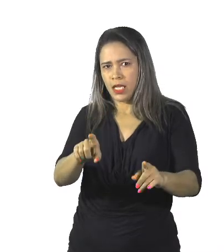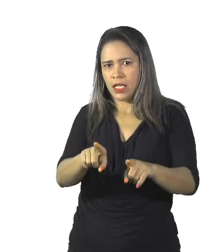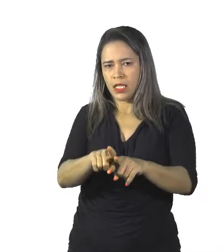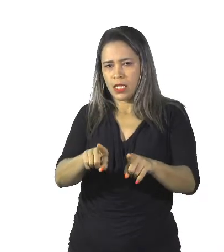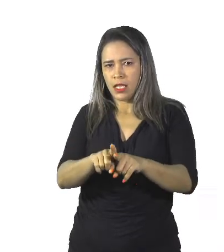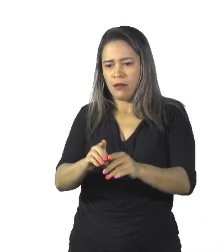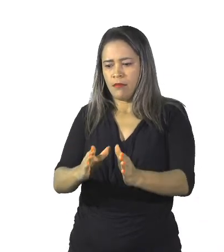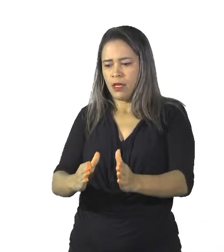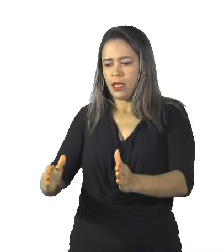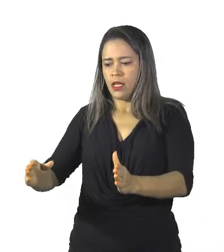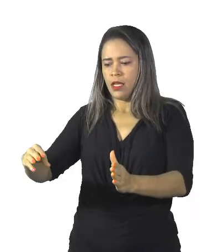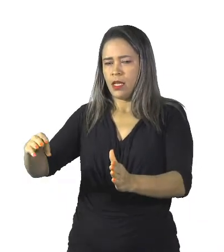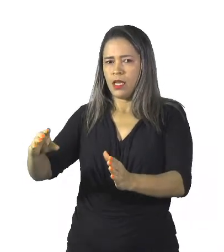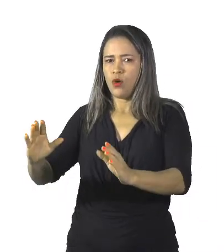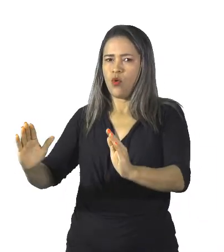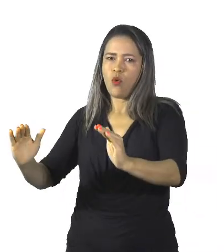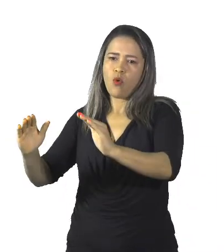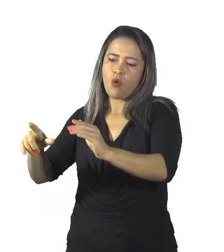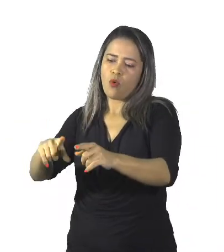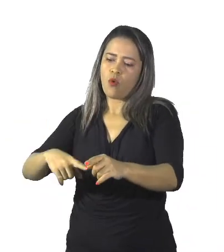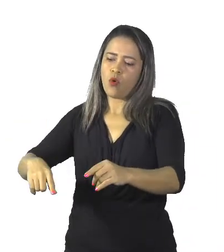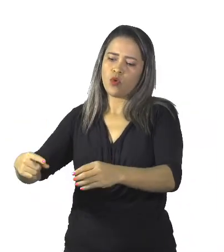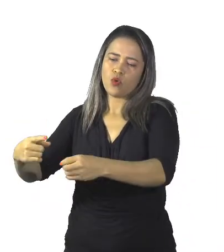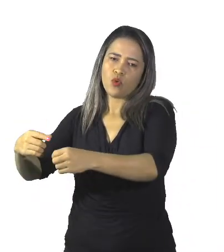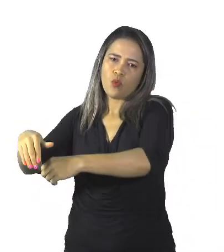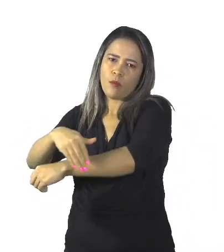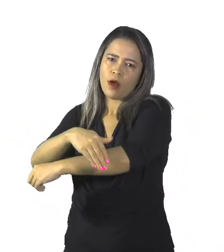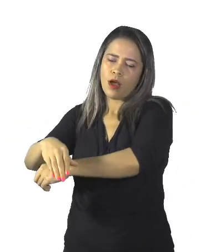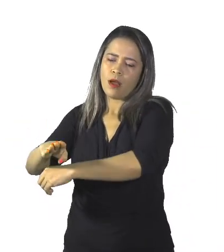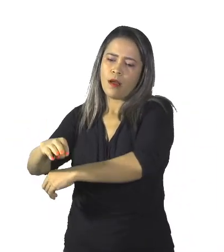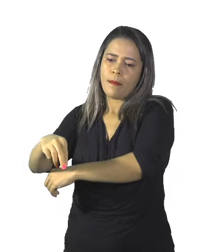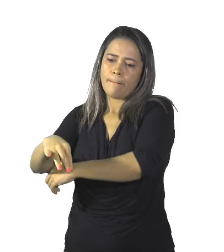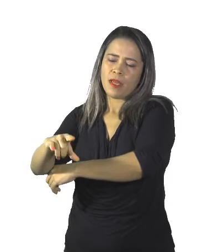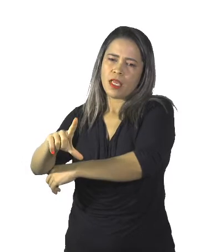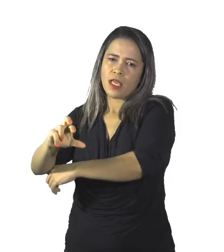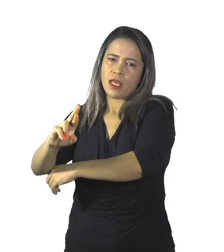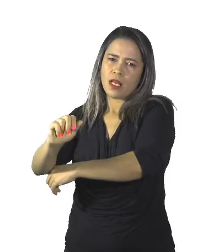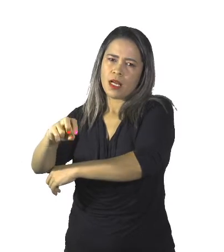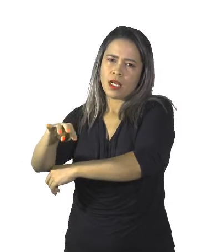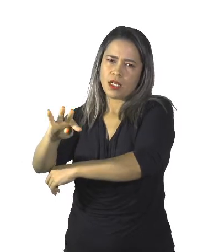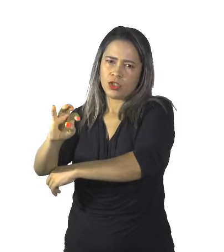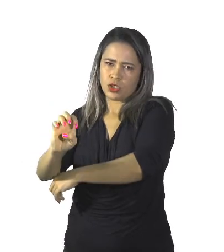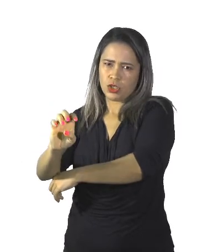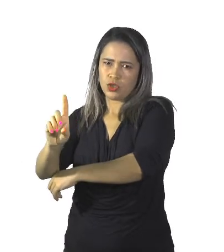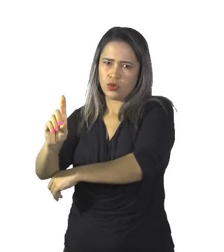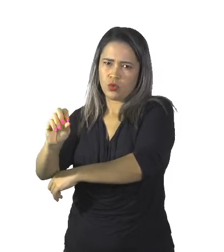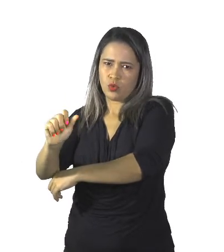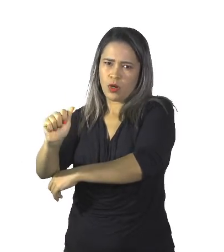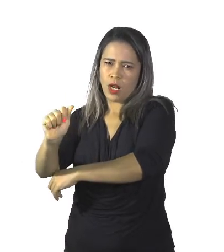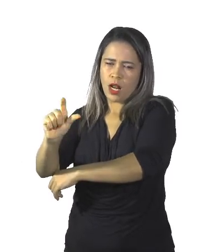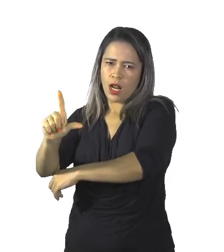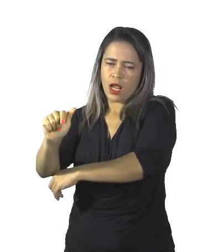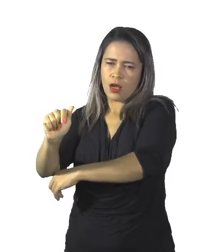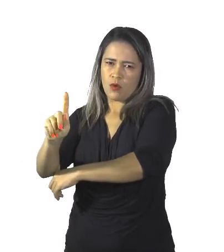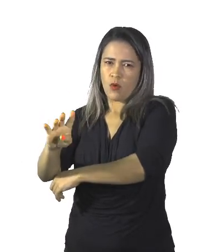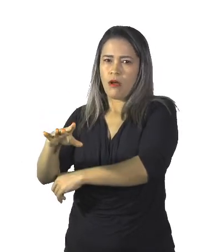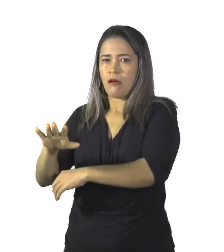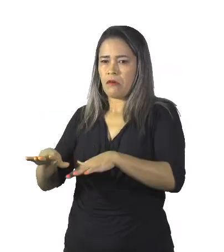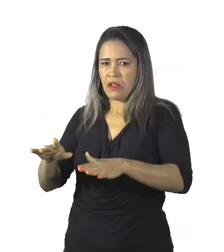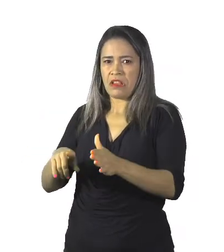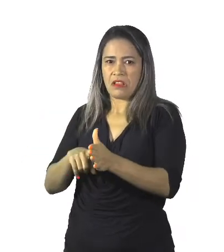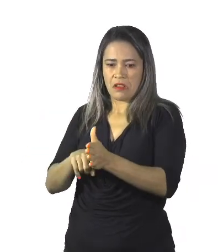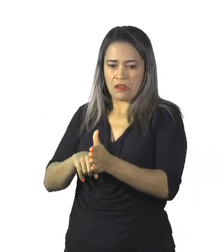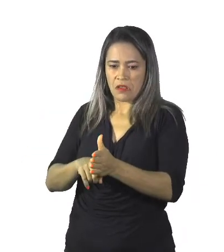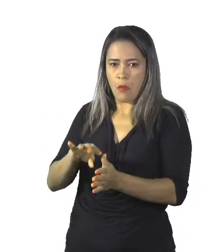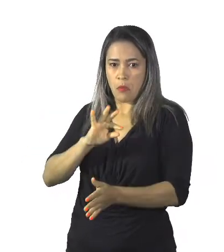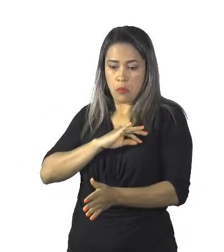Mirante do Lago. E conforme investigações da delegacia responsável aí por crimes ambientais aqui em Palmas,